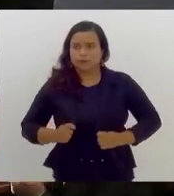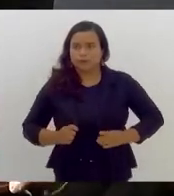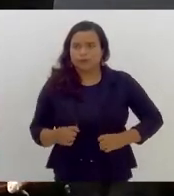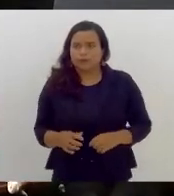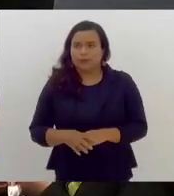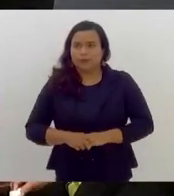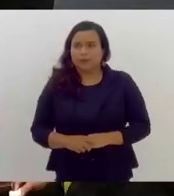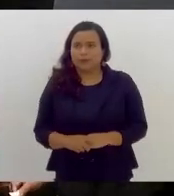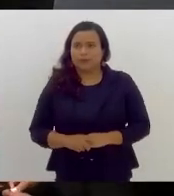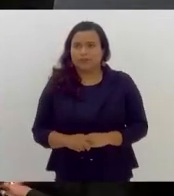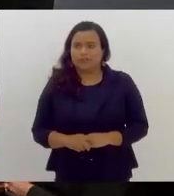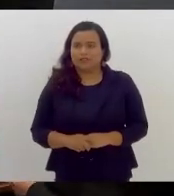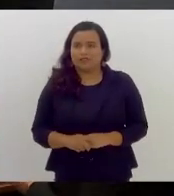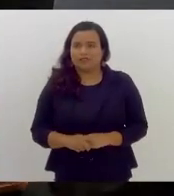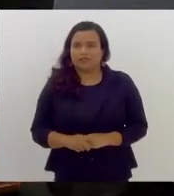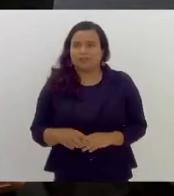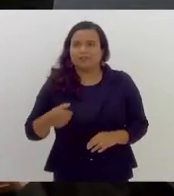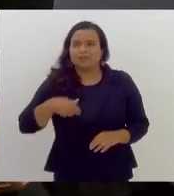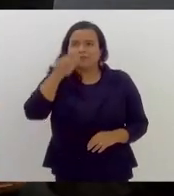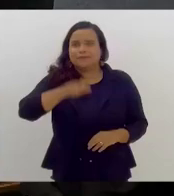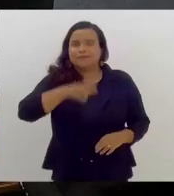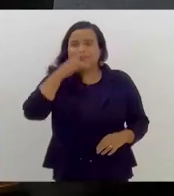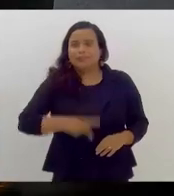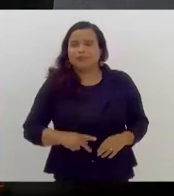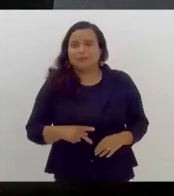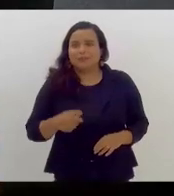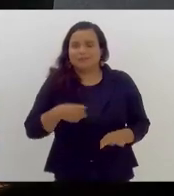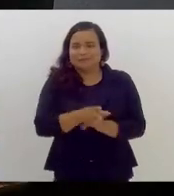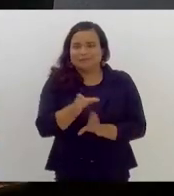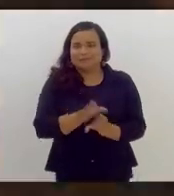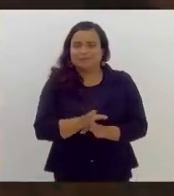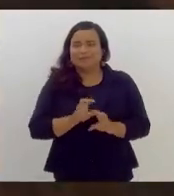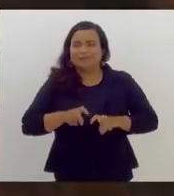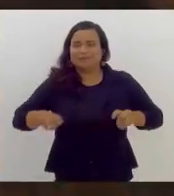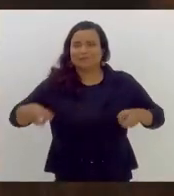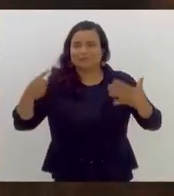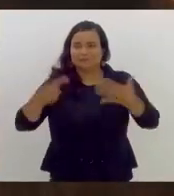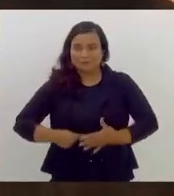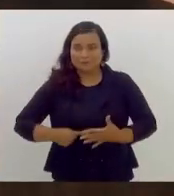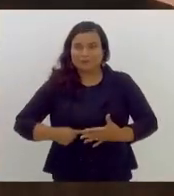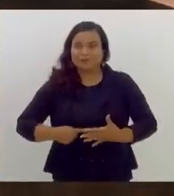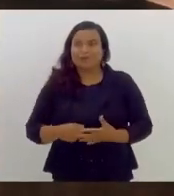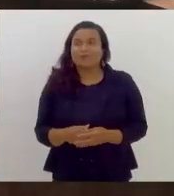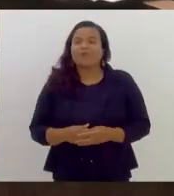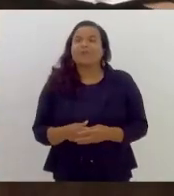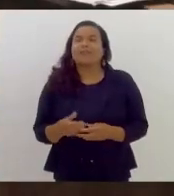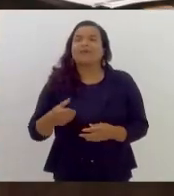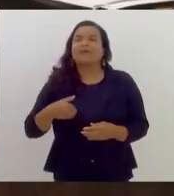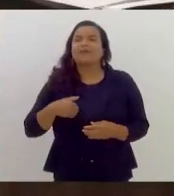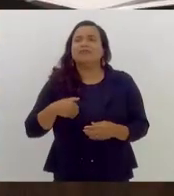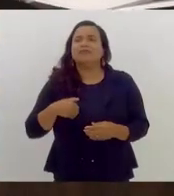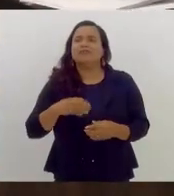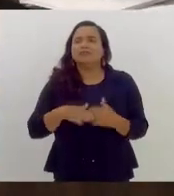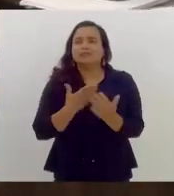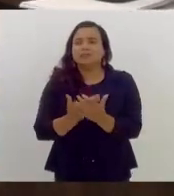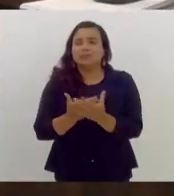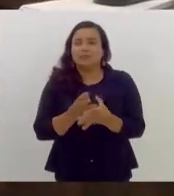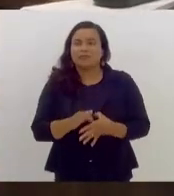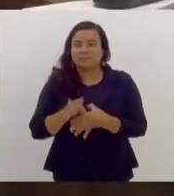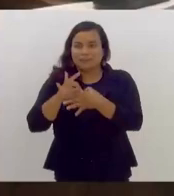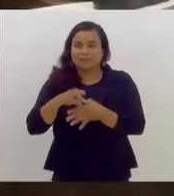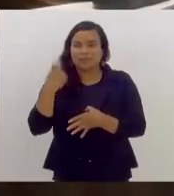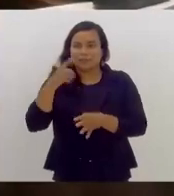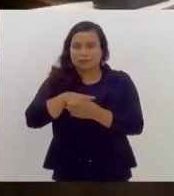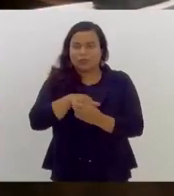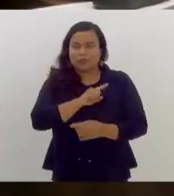Senhor presidente, muito rápido, só para orientar a bancada do PSOL, pelo que foi tratado no Colégio de Líderes, a gente vota